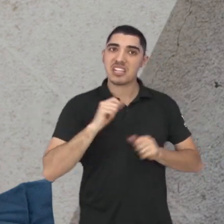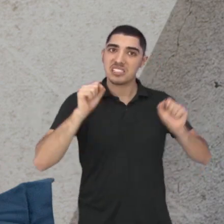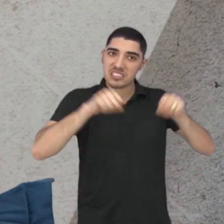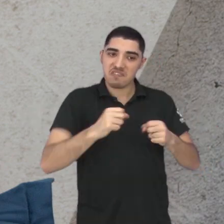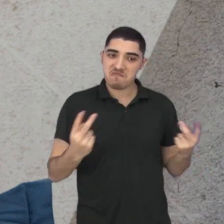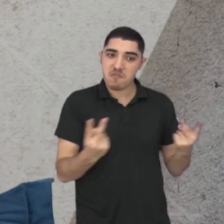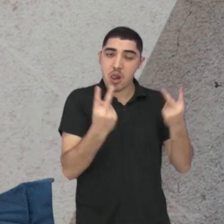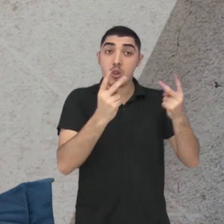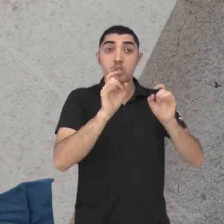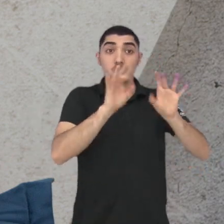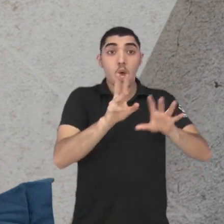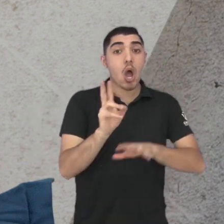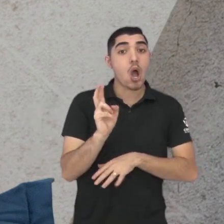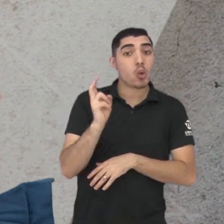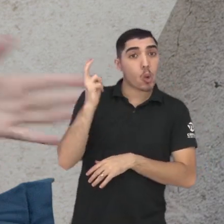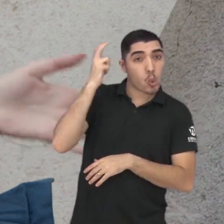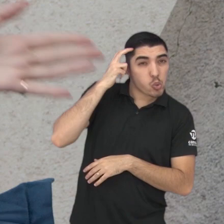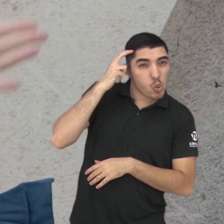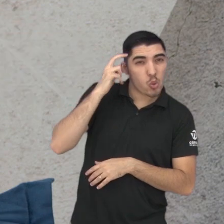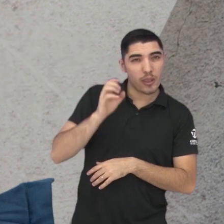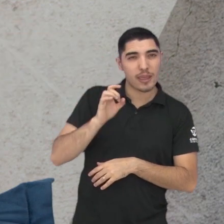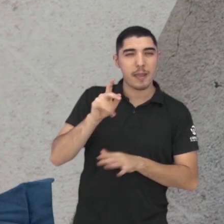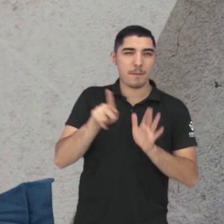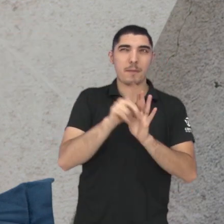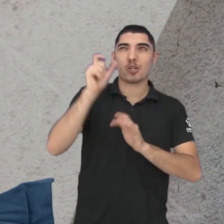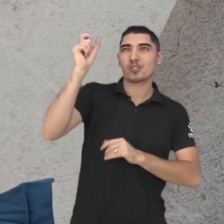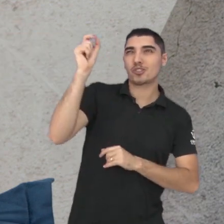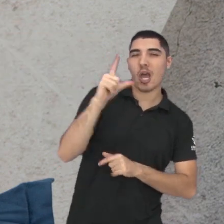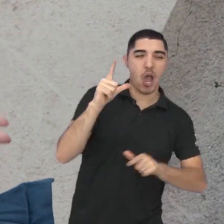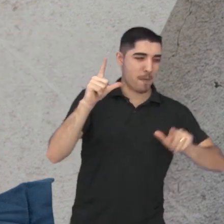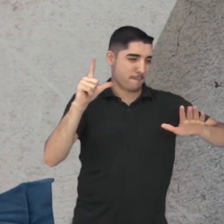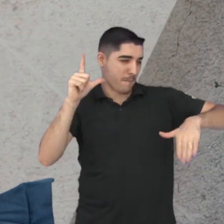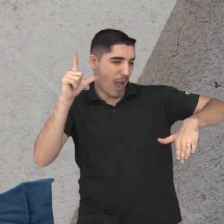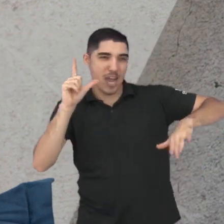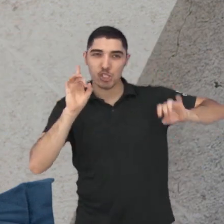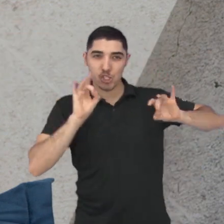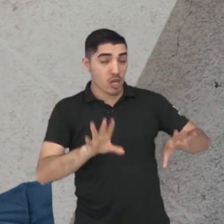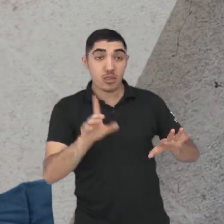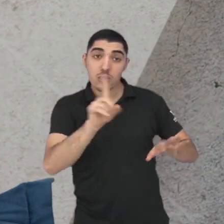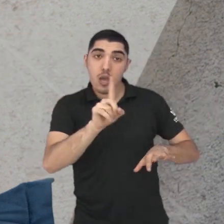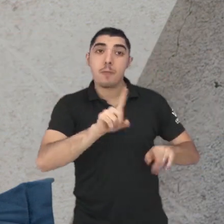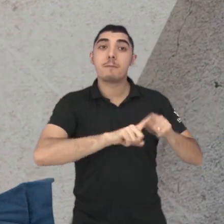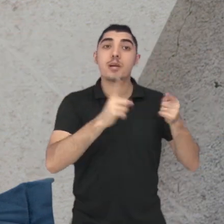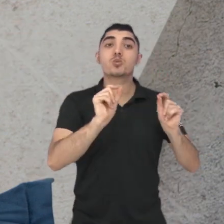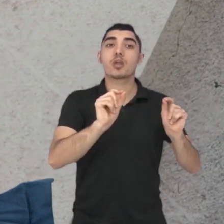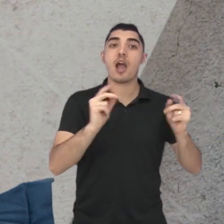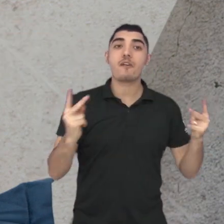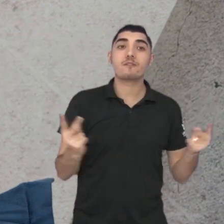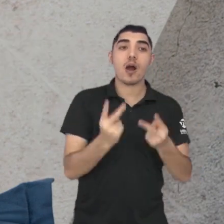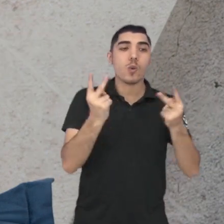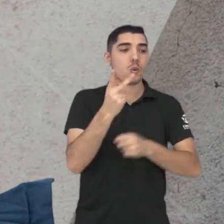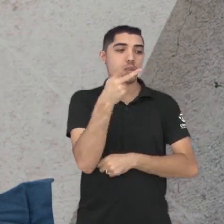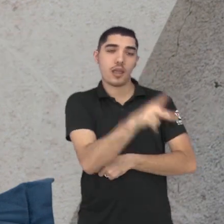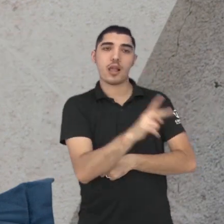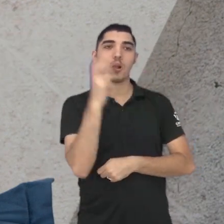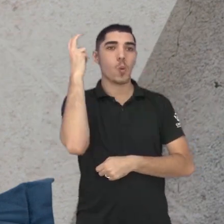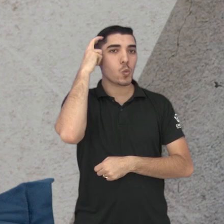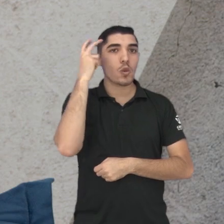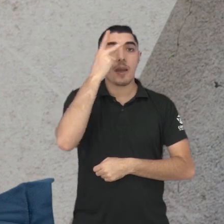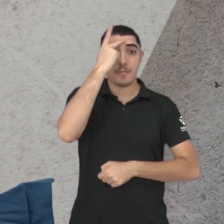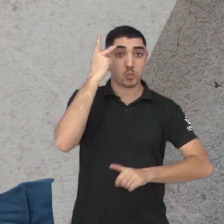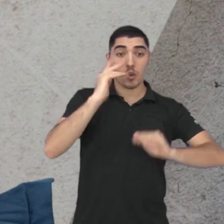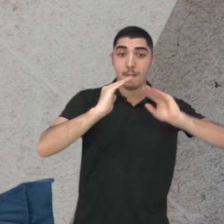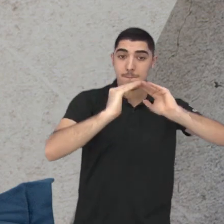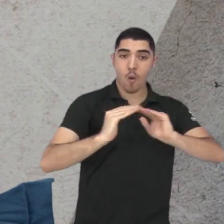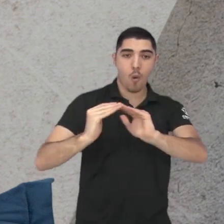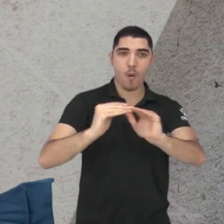não somente a cultura, que é um segmento, viu, de sol e praia, mas que a gente consiga ter a valorização daquela cultura local, os